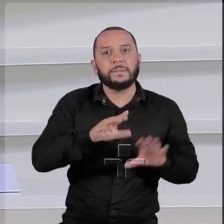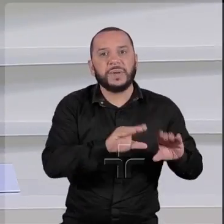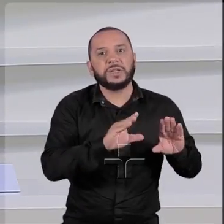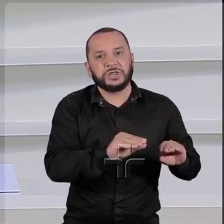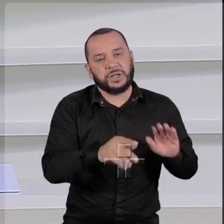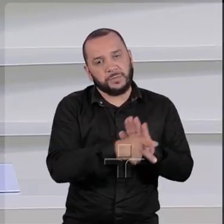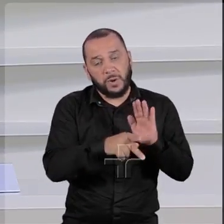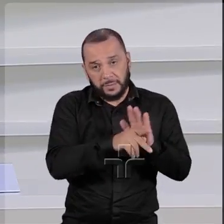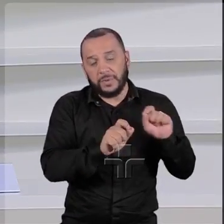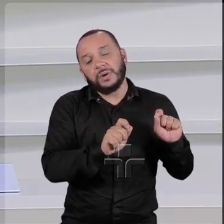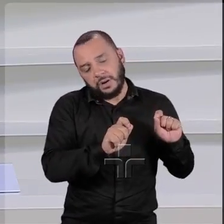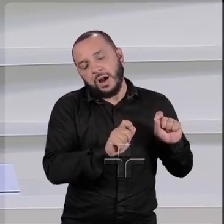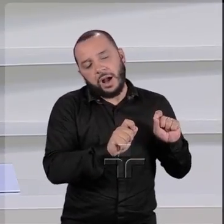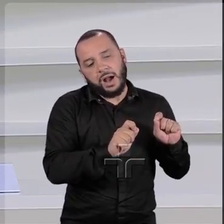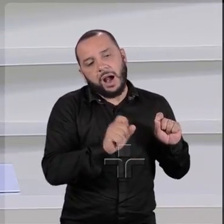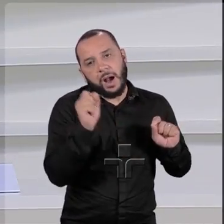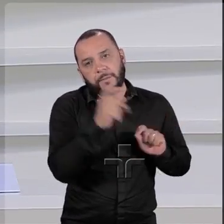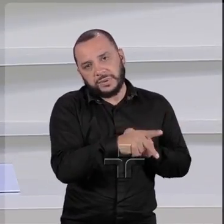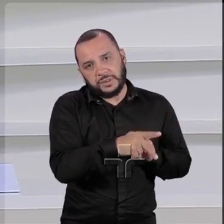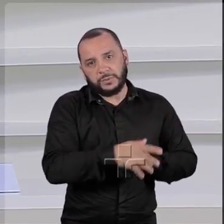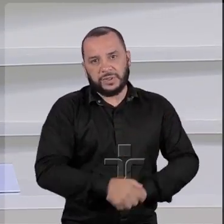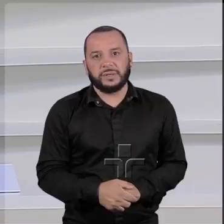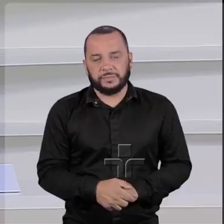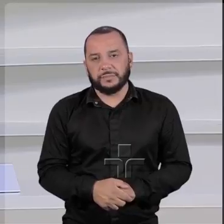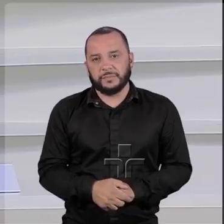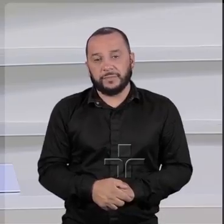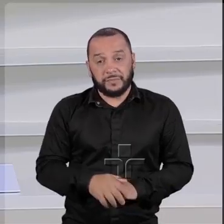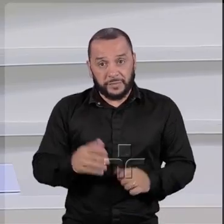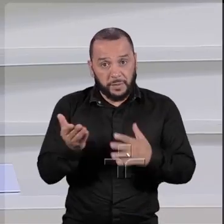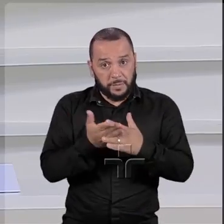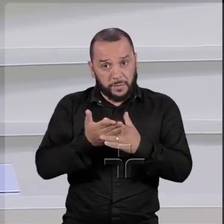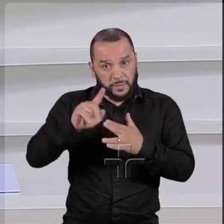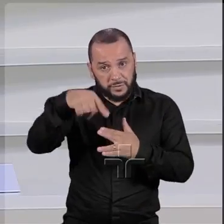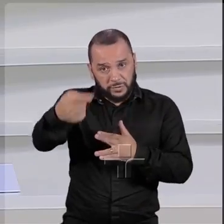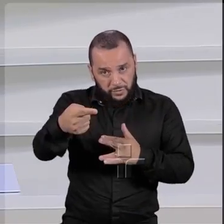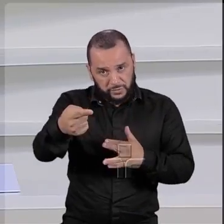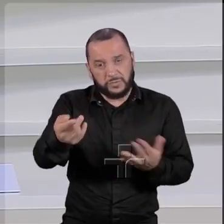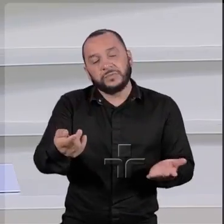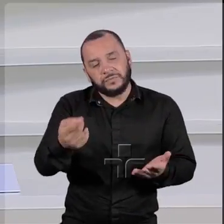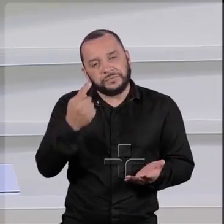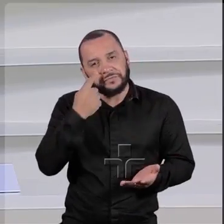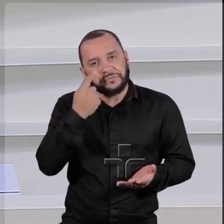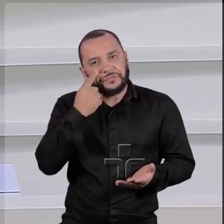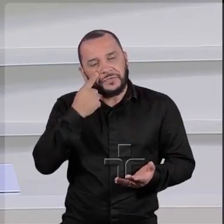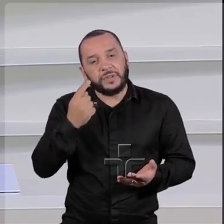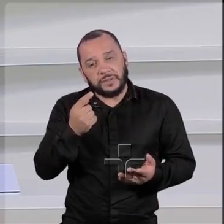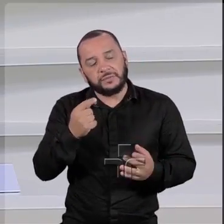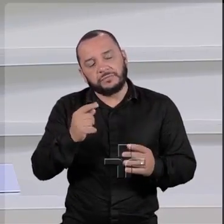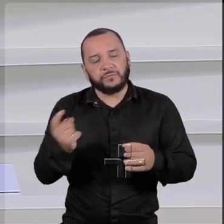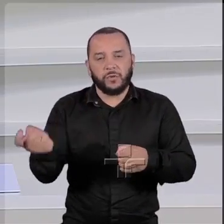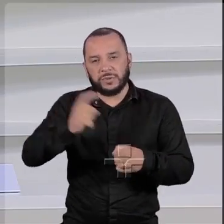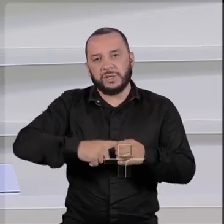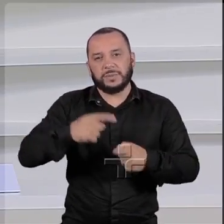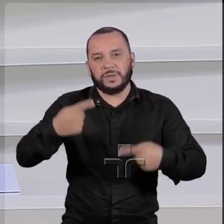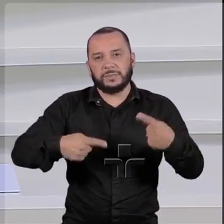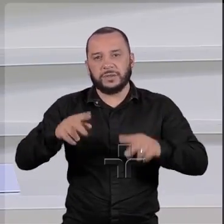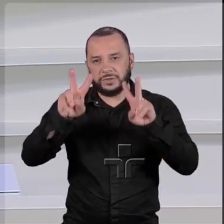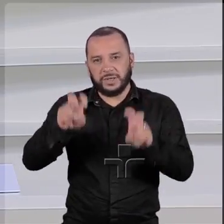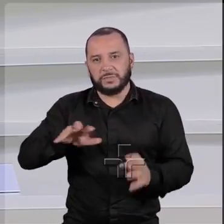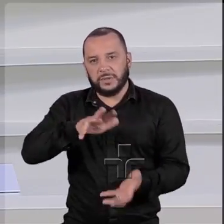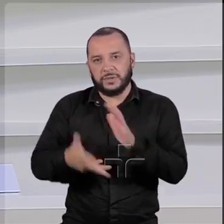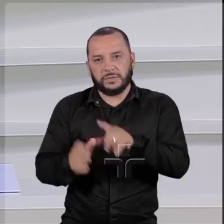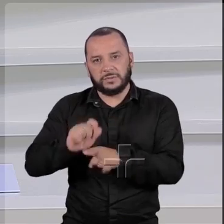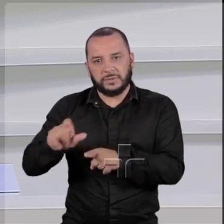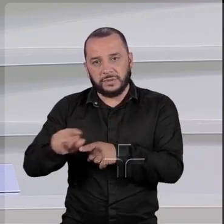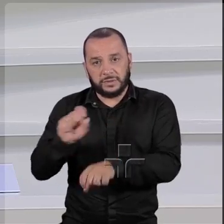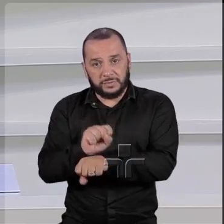a gente, no próximo bloco, a gente vai para mais um intervalo, voltamos com o debate sobre Previdência. Fica aí,